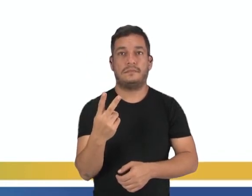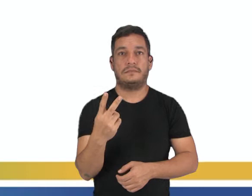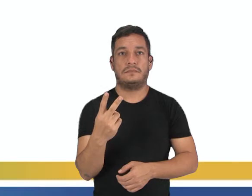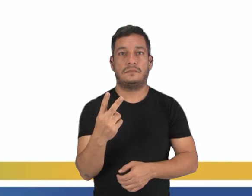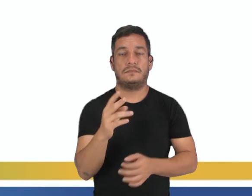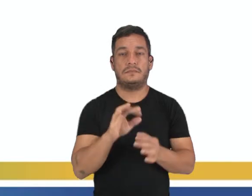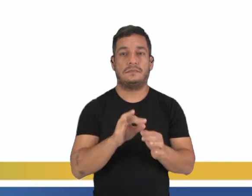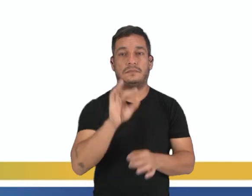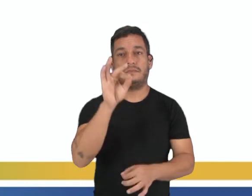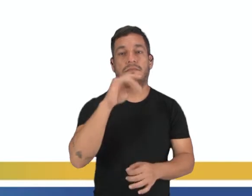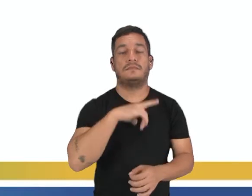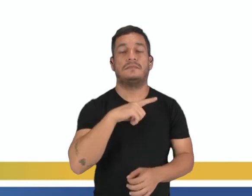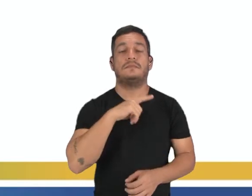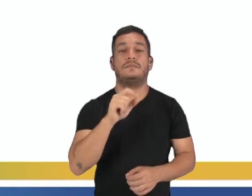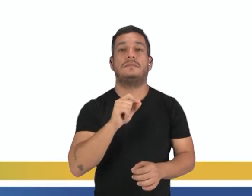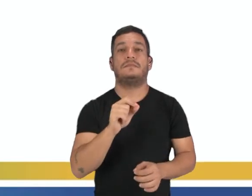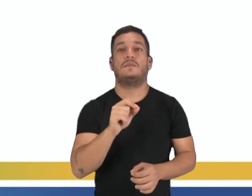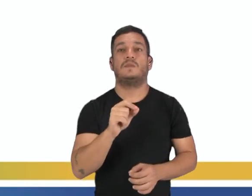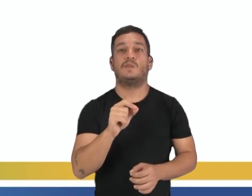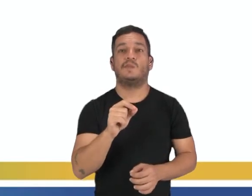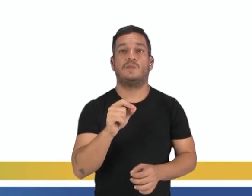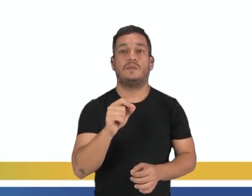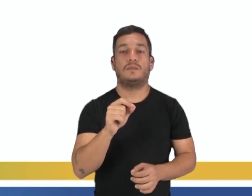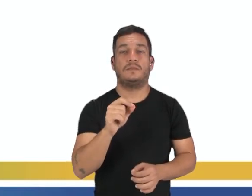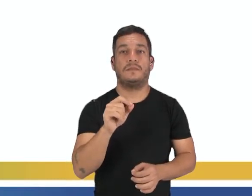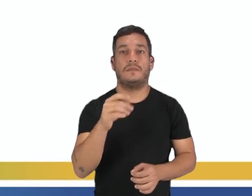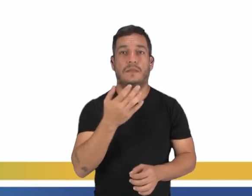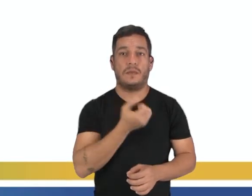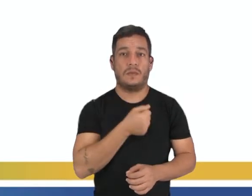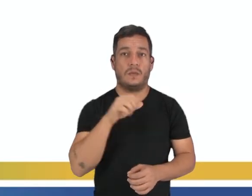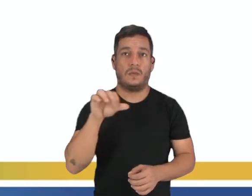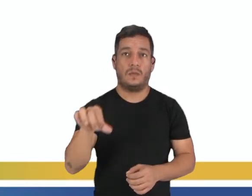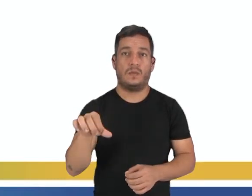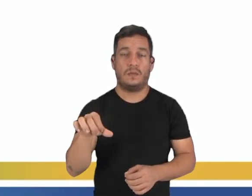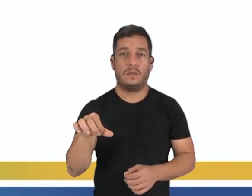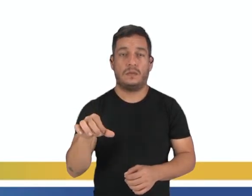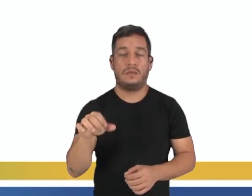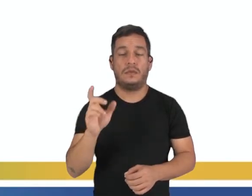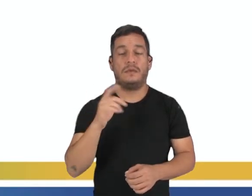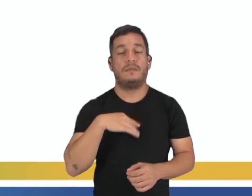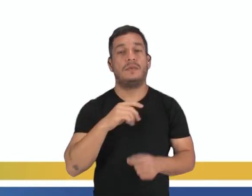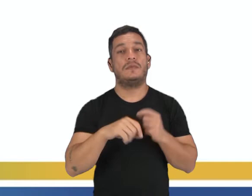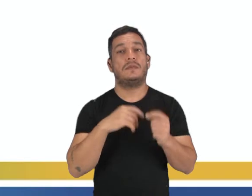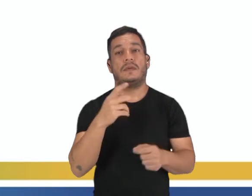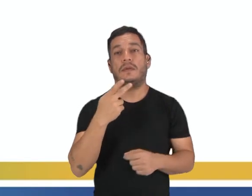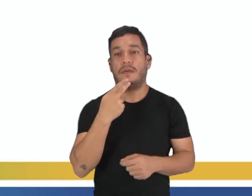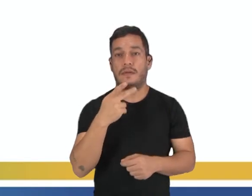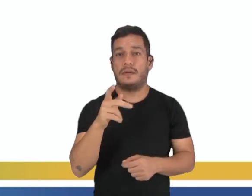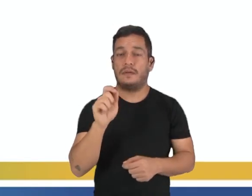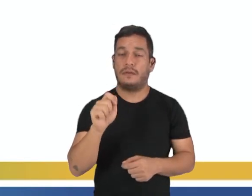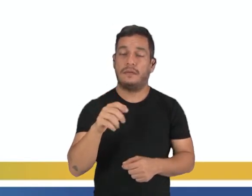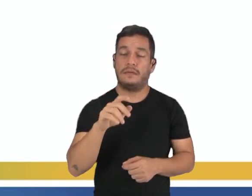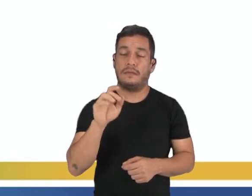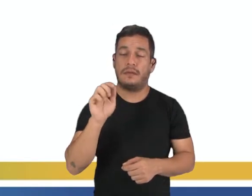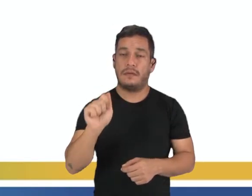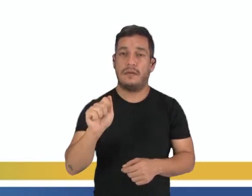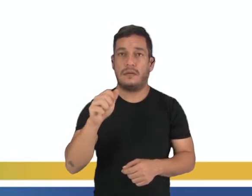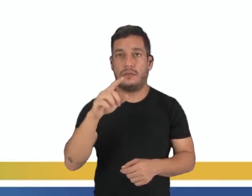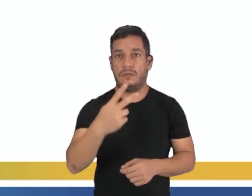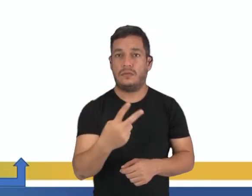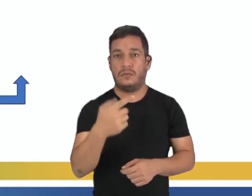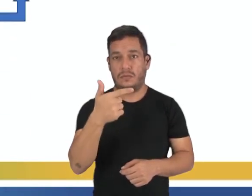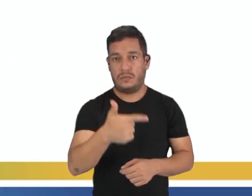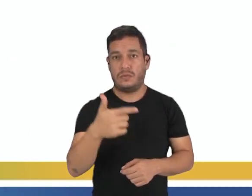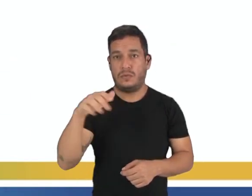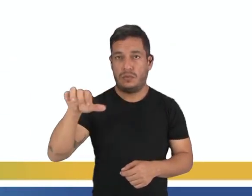vertical, ele está a que altura, né? Na 9. Então, nós podemos indicar que o vértice A está na posição 2, 9.